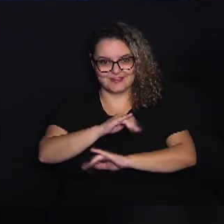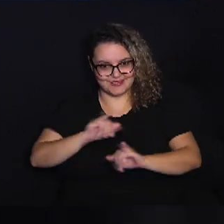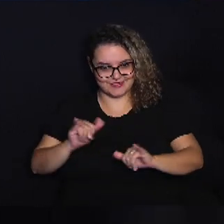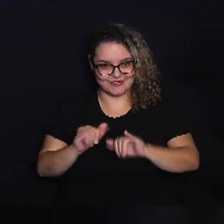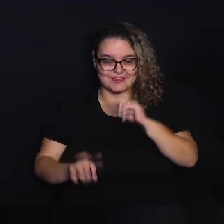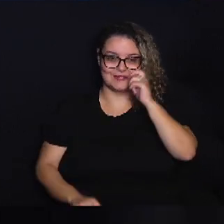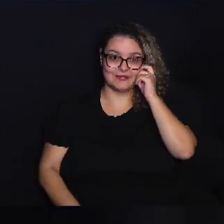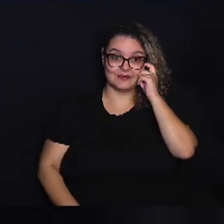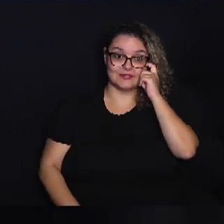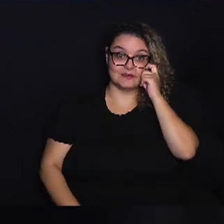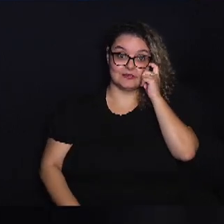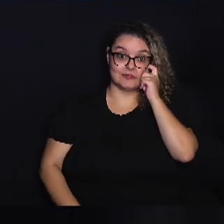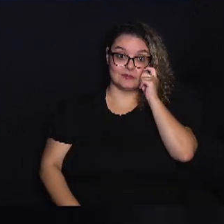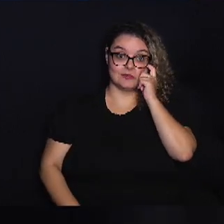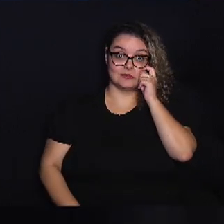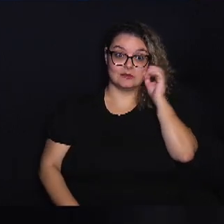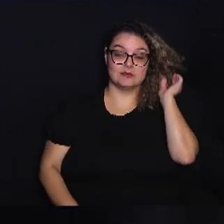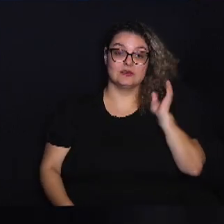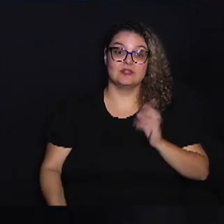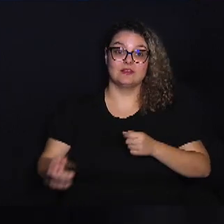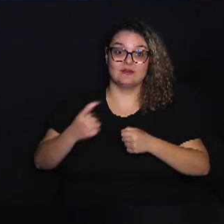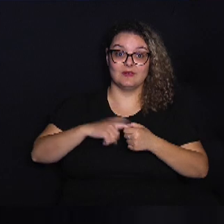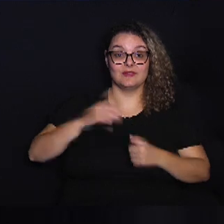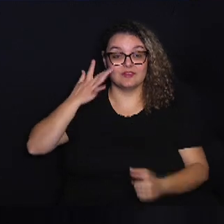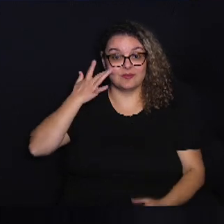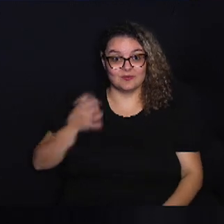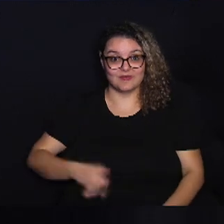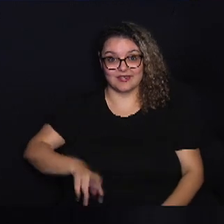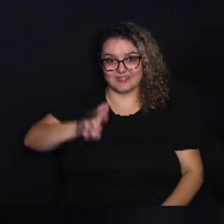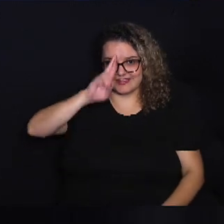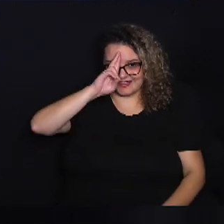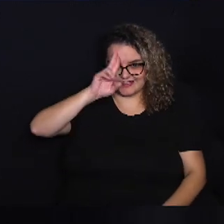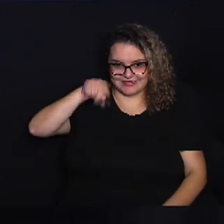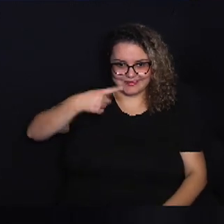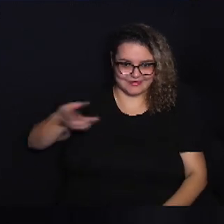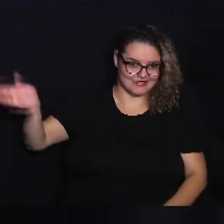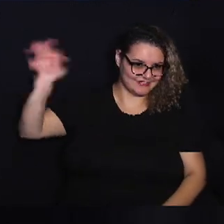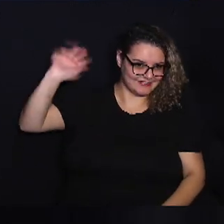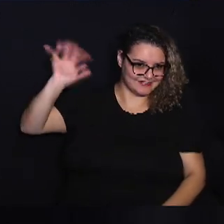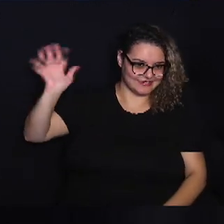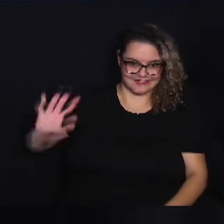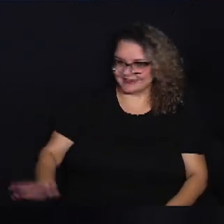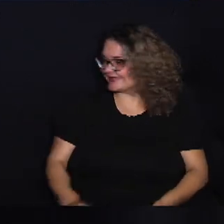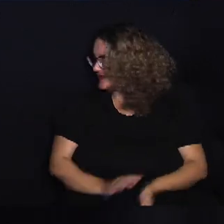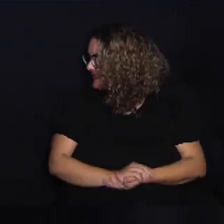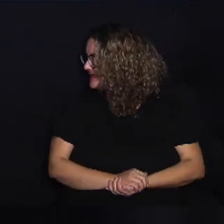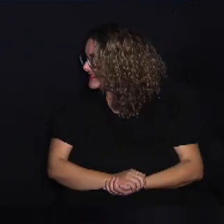Notícia, e o jornal retorna amanhã ao meio-dia. Até lá, tchau, tchau.